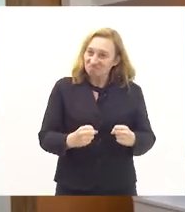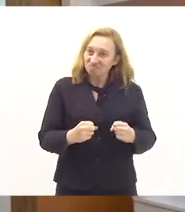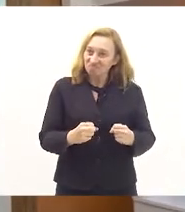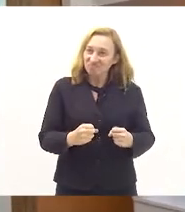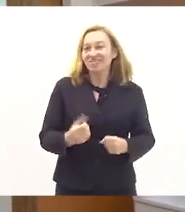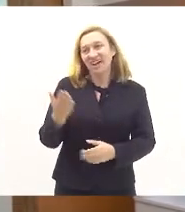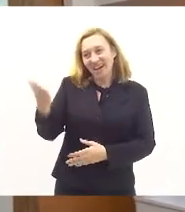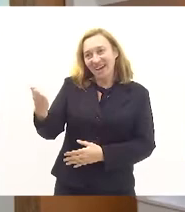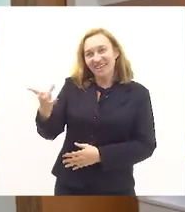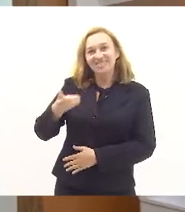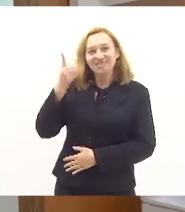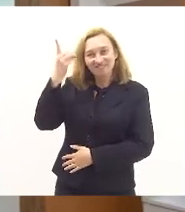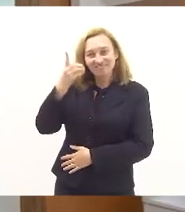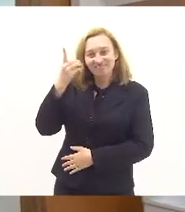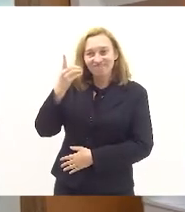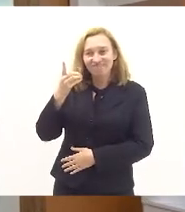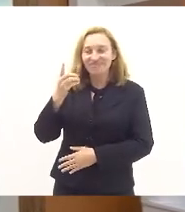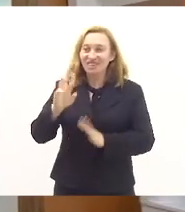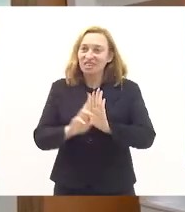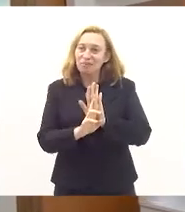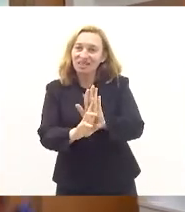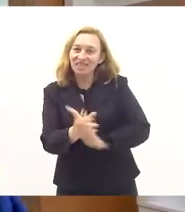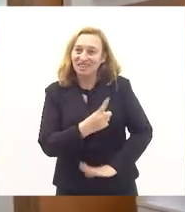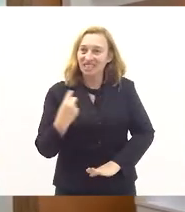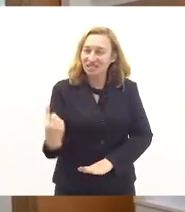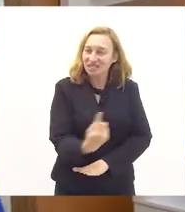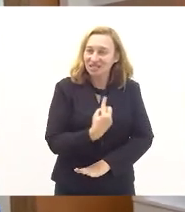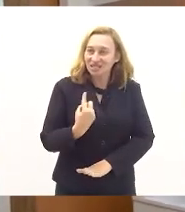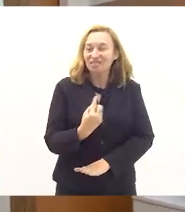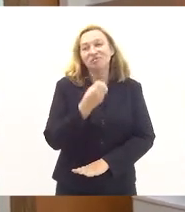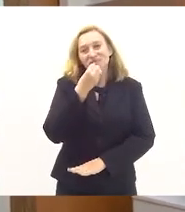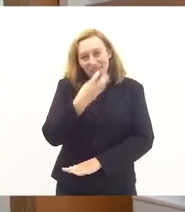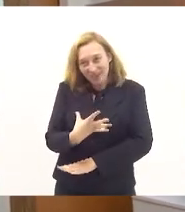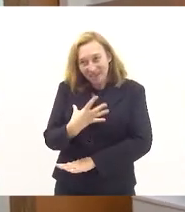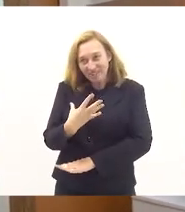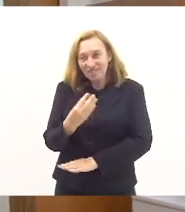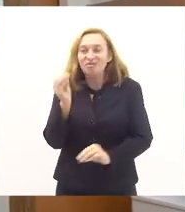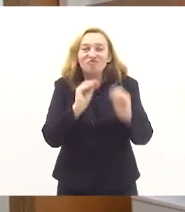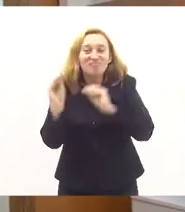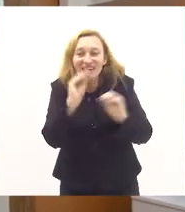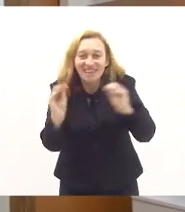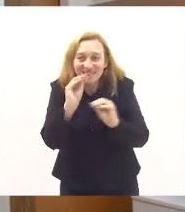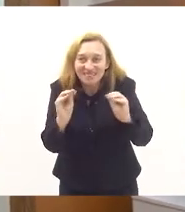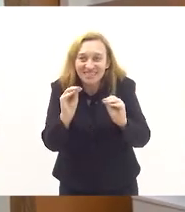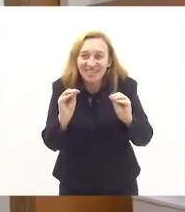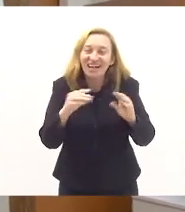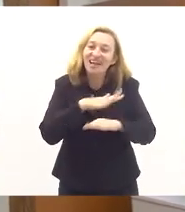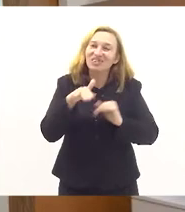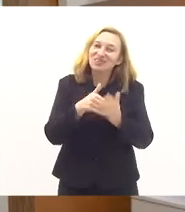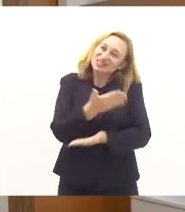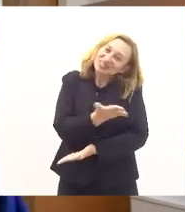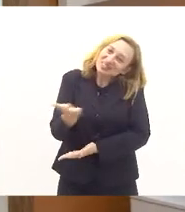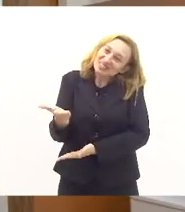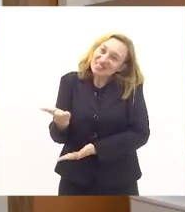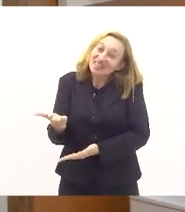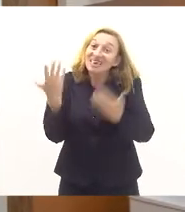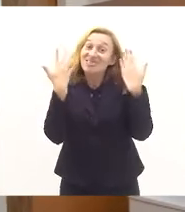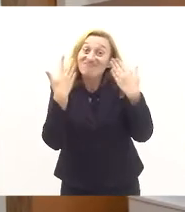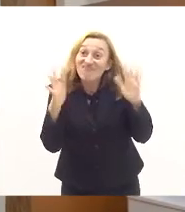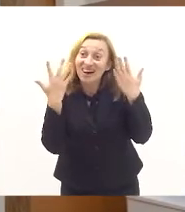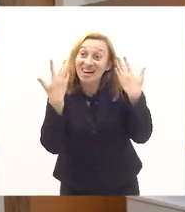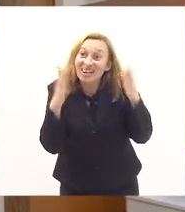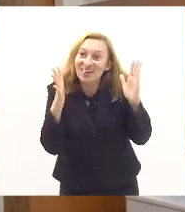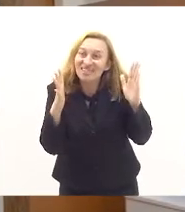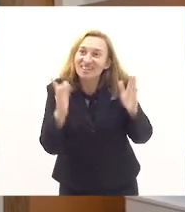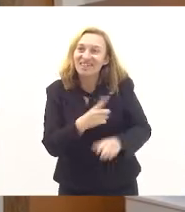no parlamento, nos representando muito bem. Um beijo grande a todos vocês, parabéns à